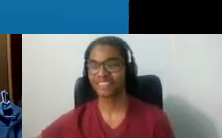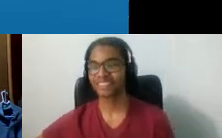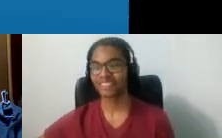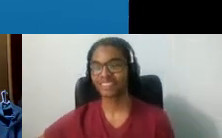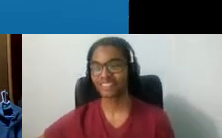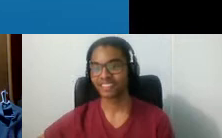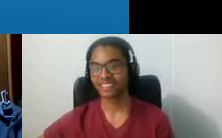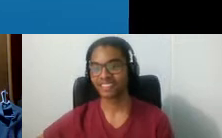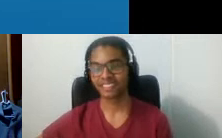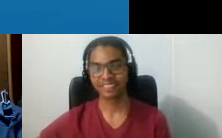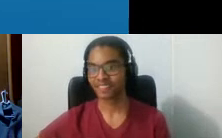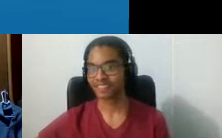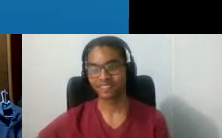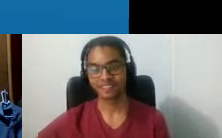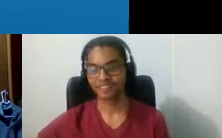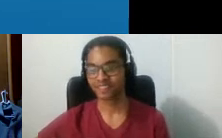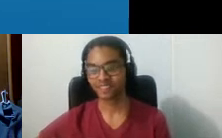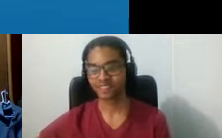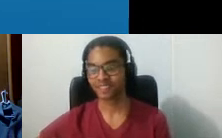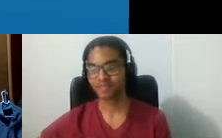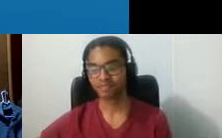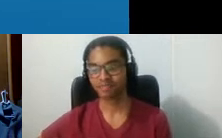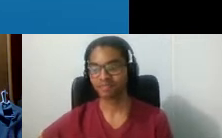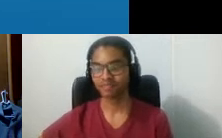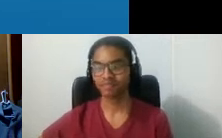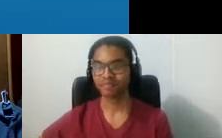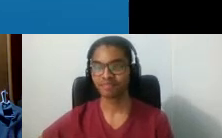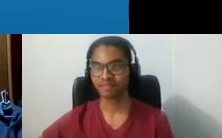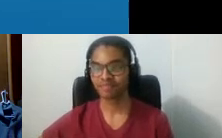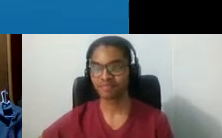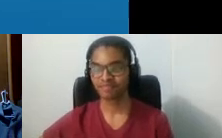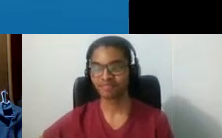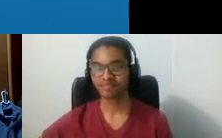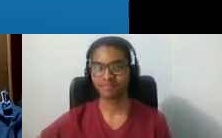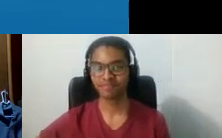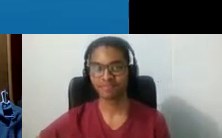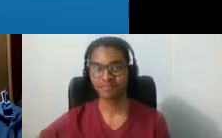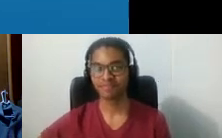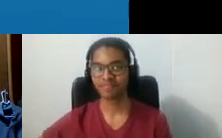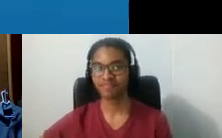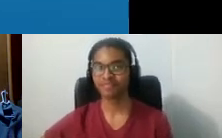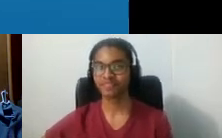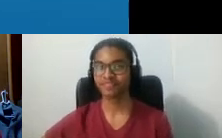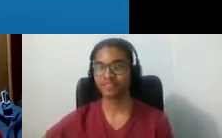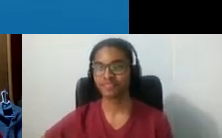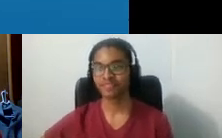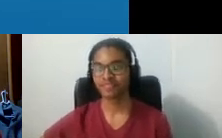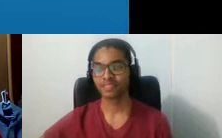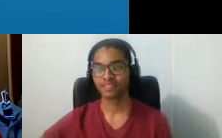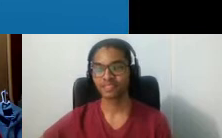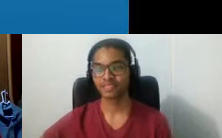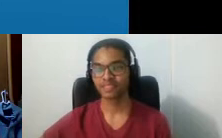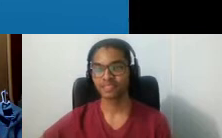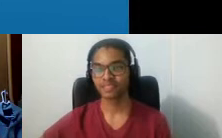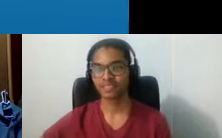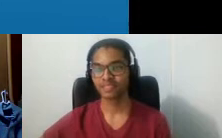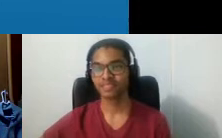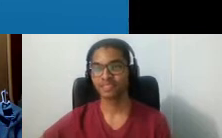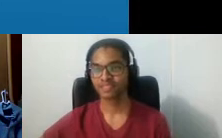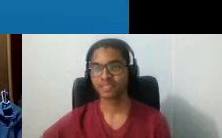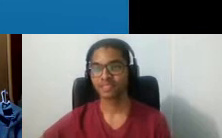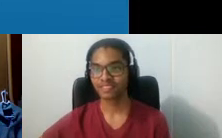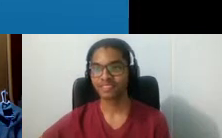consegue. Isso não é para qualquer um, não. Tem que ter habilidade. E aí ela areava, que você olhava assim no fundo da panela e